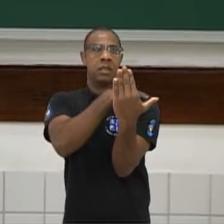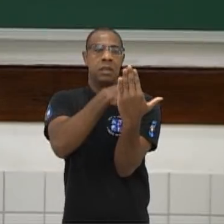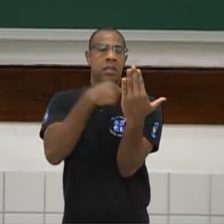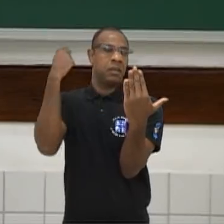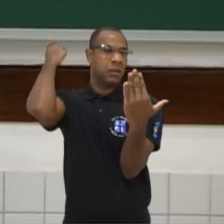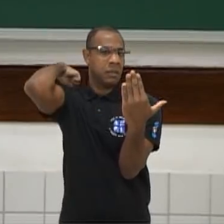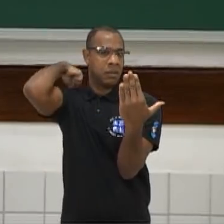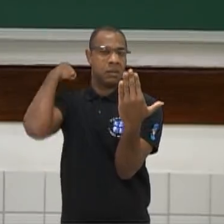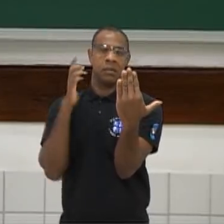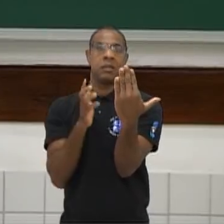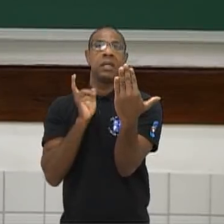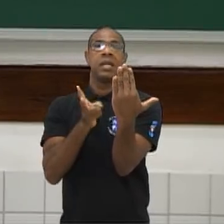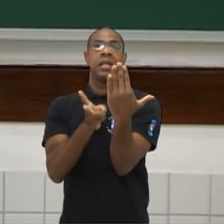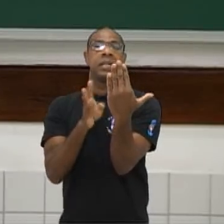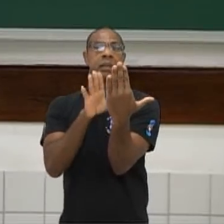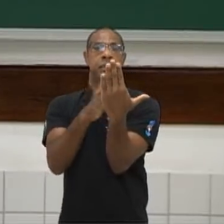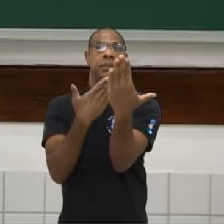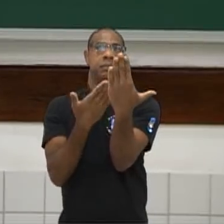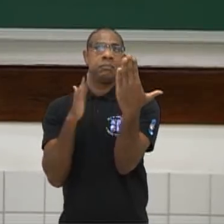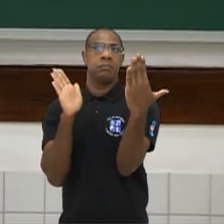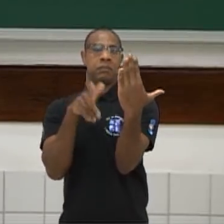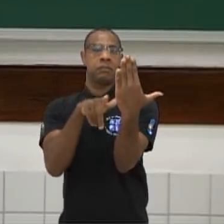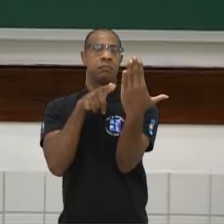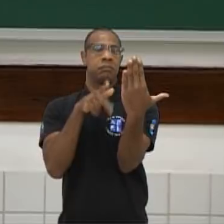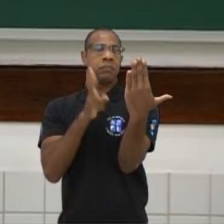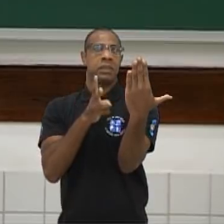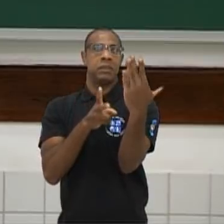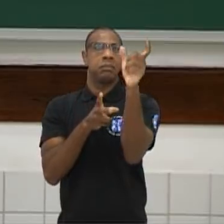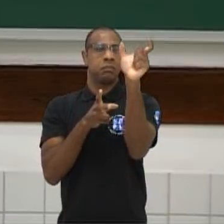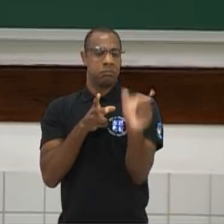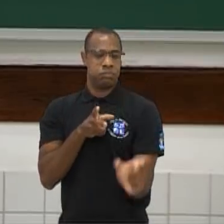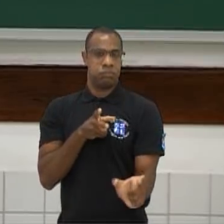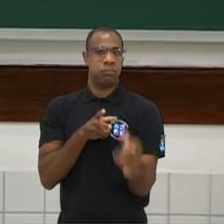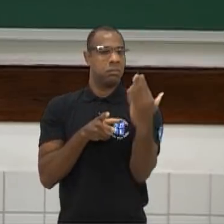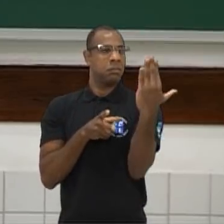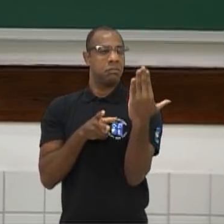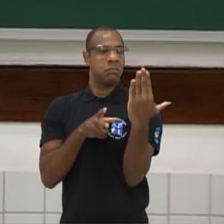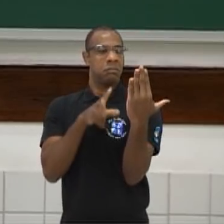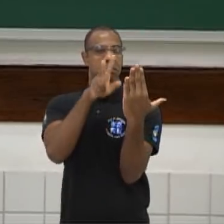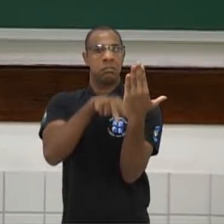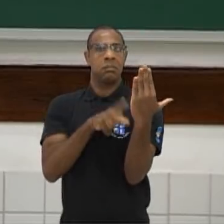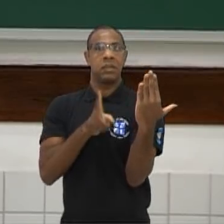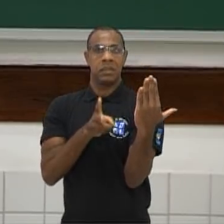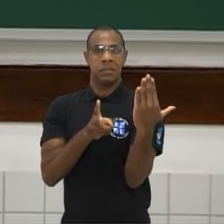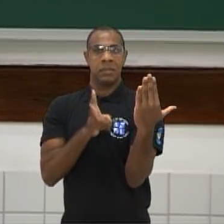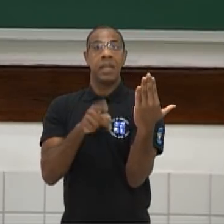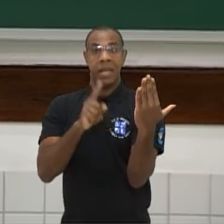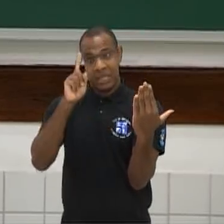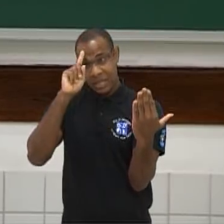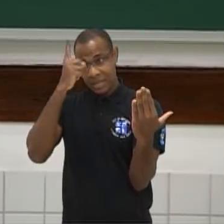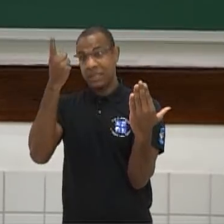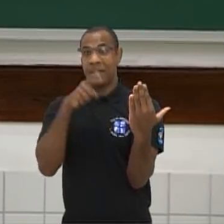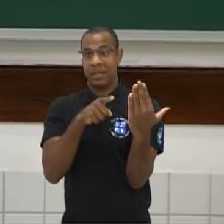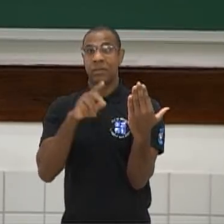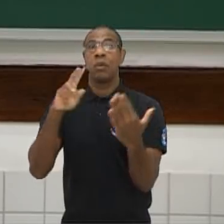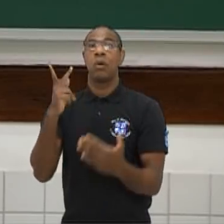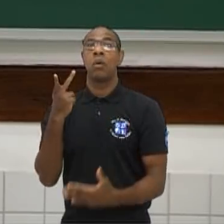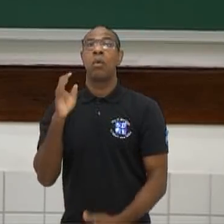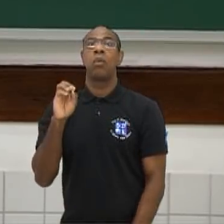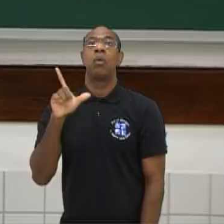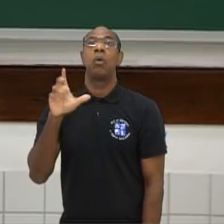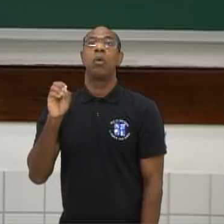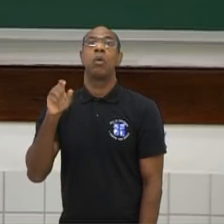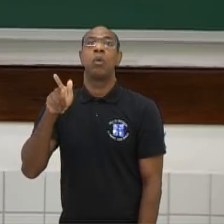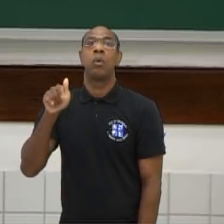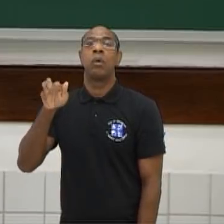costas, vai ser sempre a frente que você vai estar vendo, certo? Então, esse é o contexto da ideia do holograma. Então, independente do lado que você visualize, e